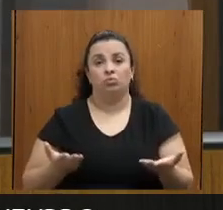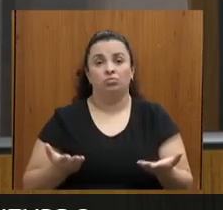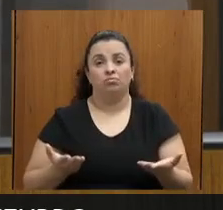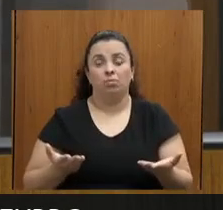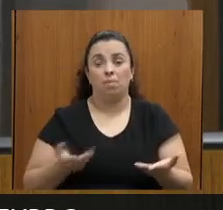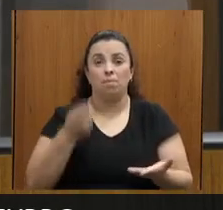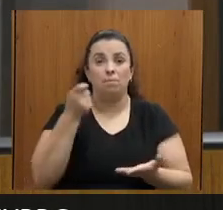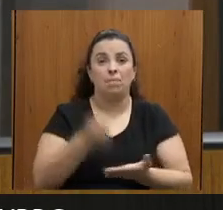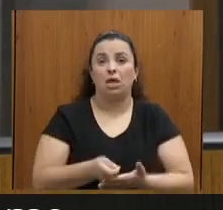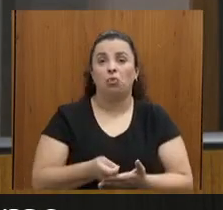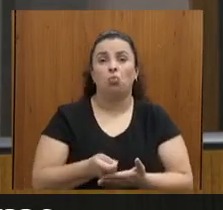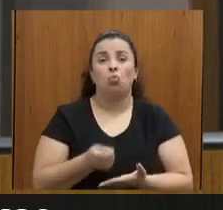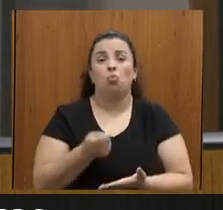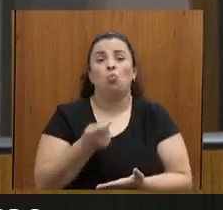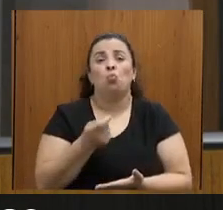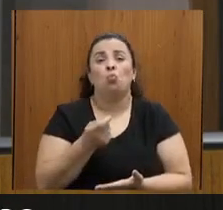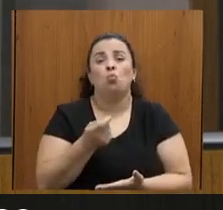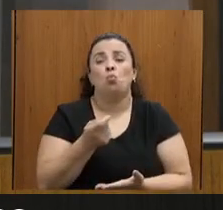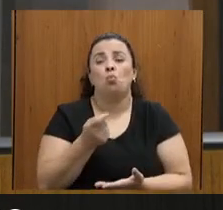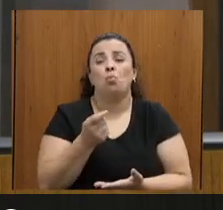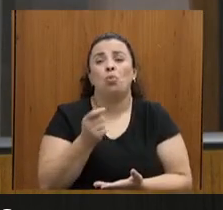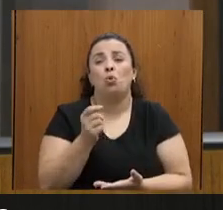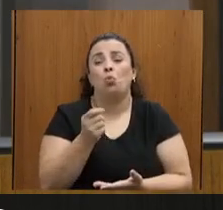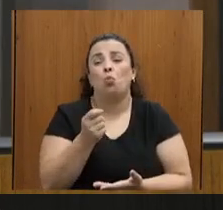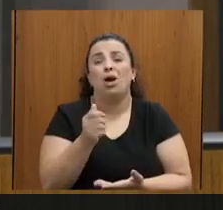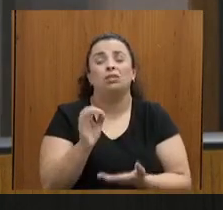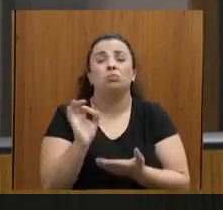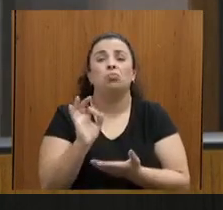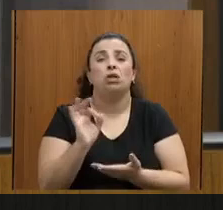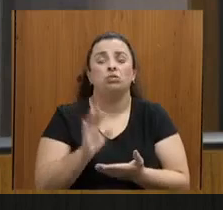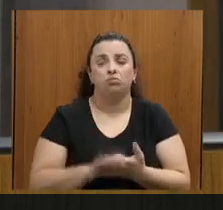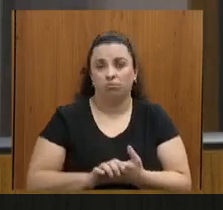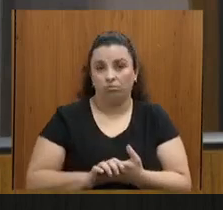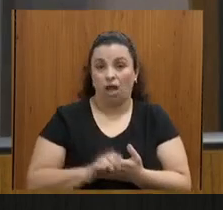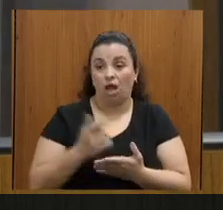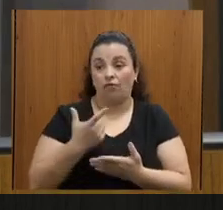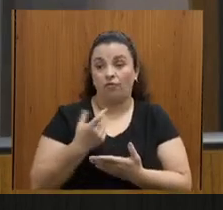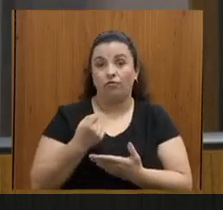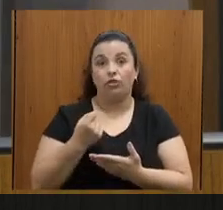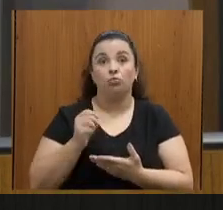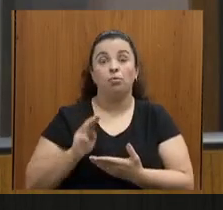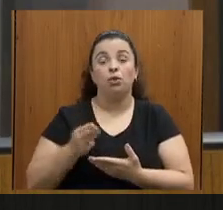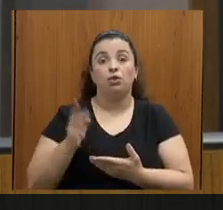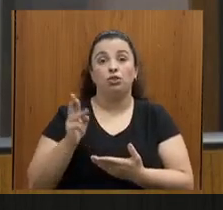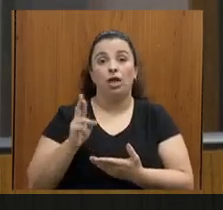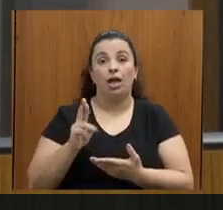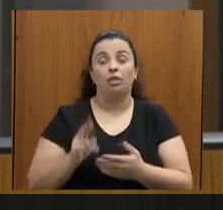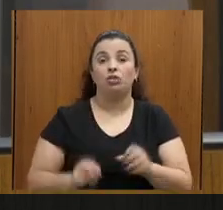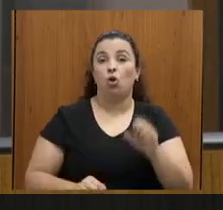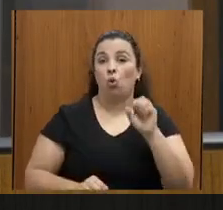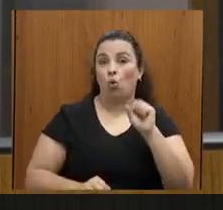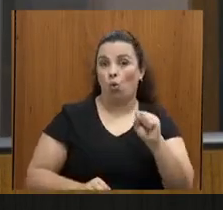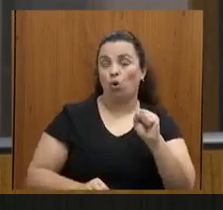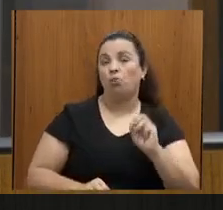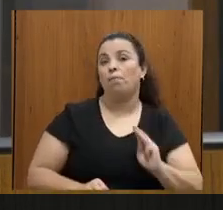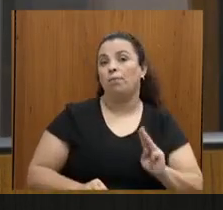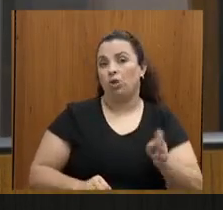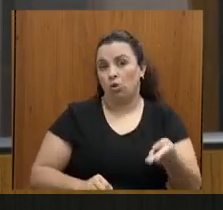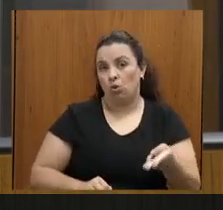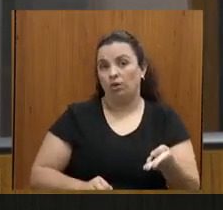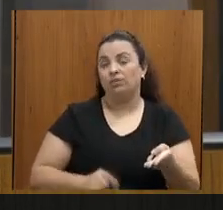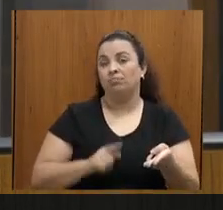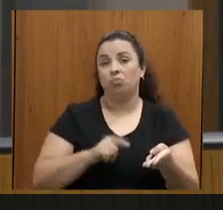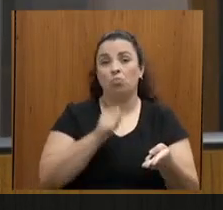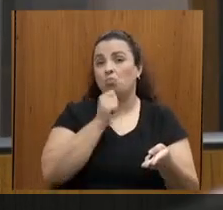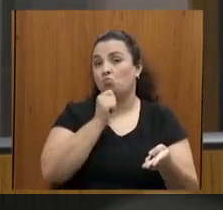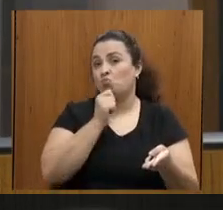foi pago. Dos 20 milhões de reais, 8 milhões estão para ser empenhados